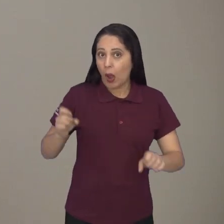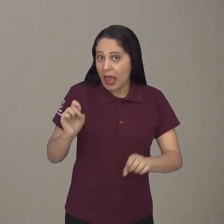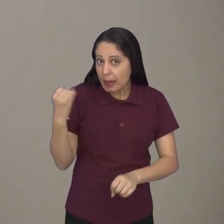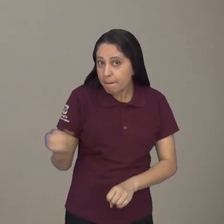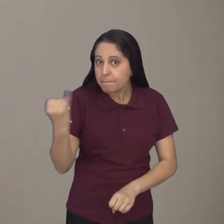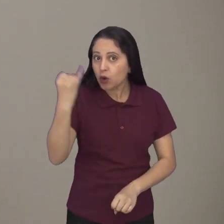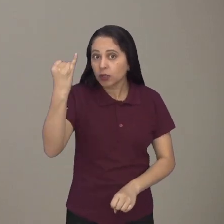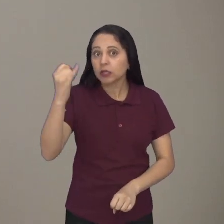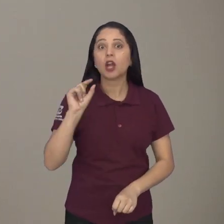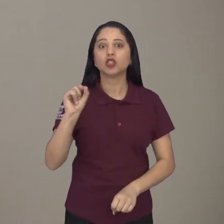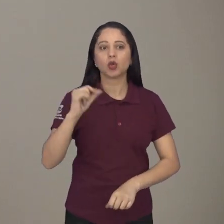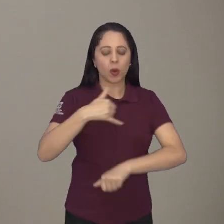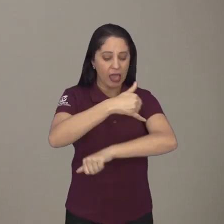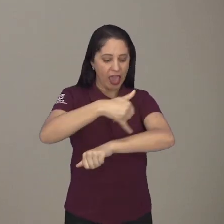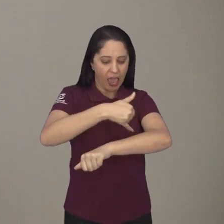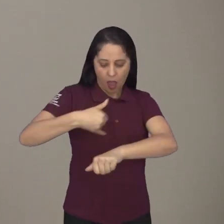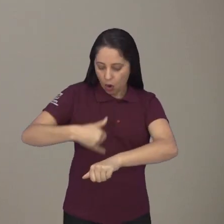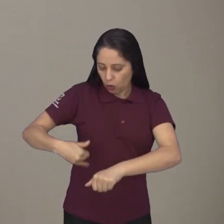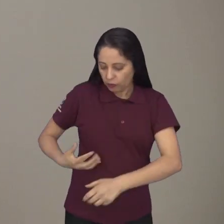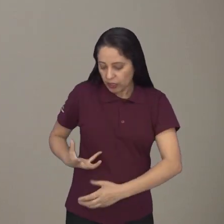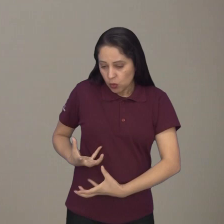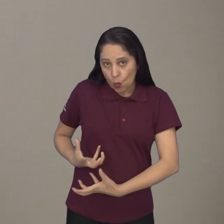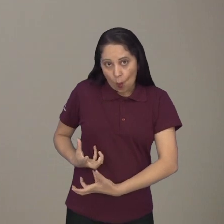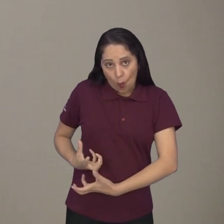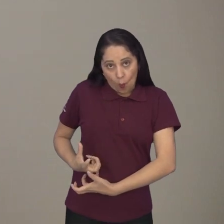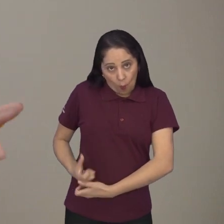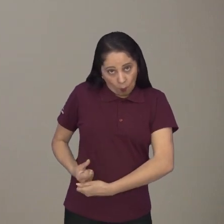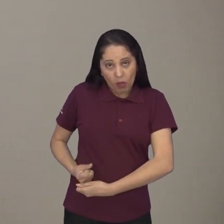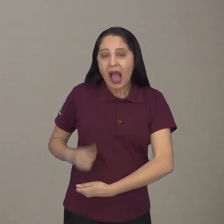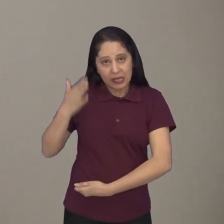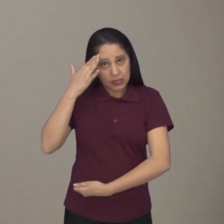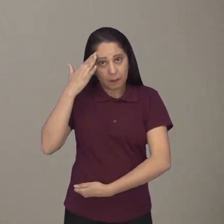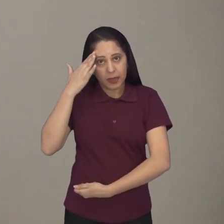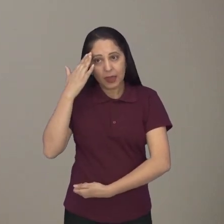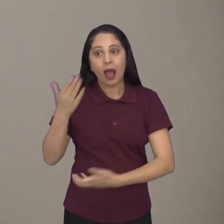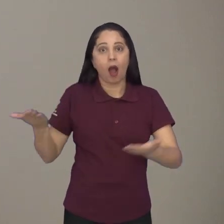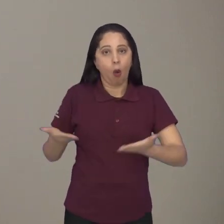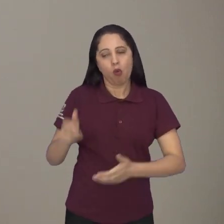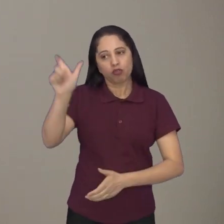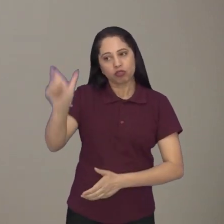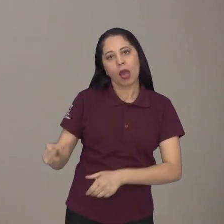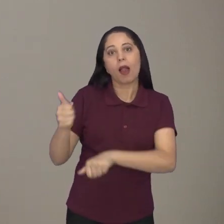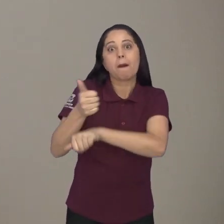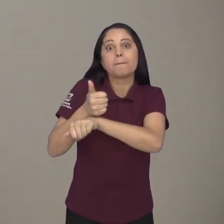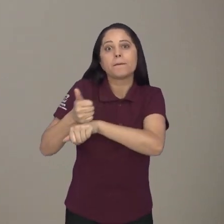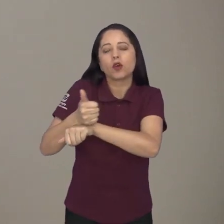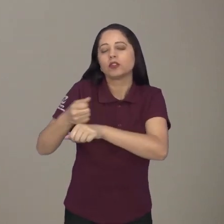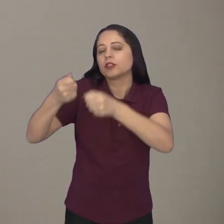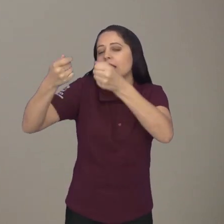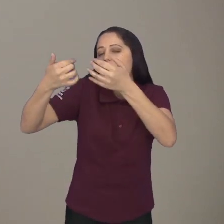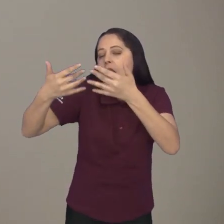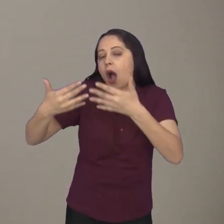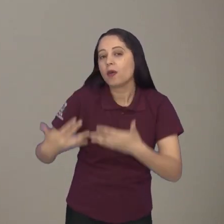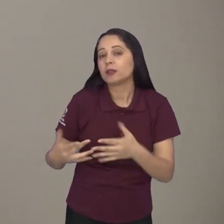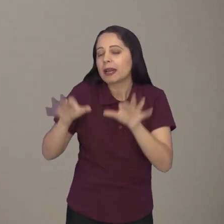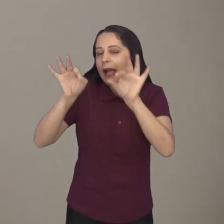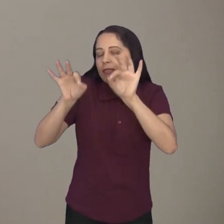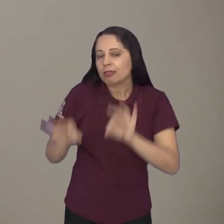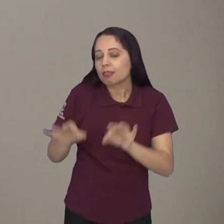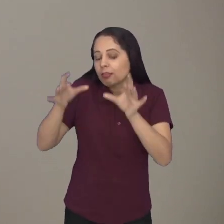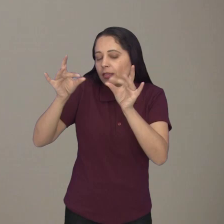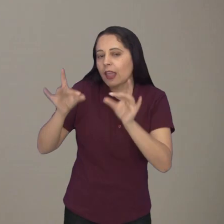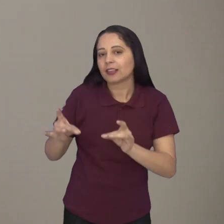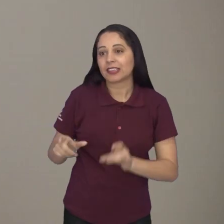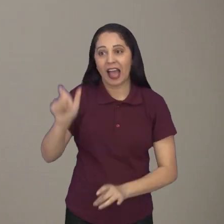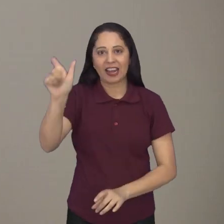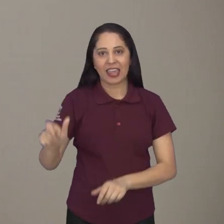órgão catalisador de gordura do nosso corpo? E quem vai esclarecer algumas dúvidas de como cuidar bem desse importante